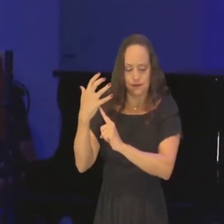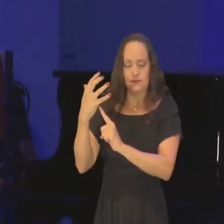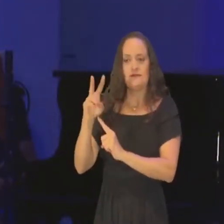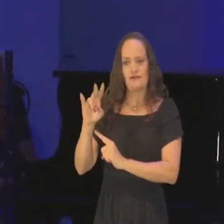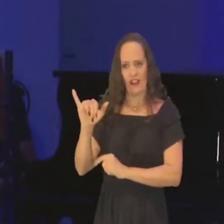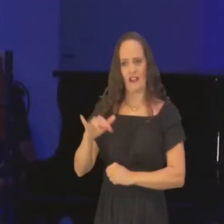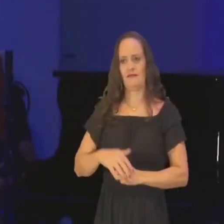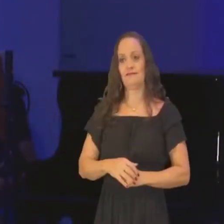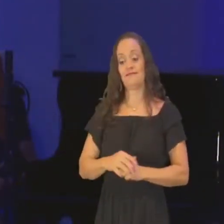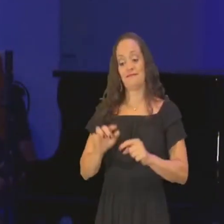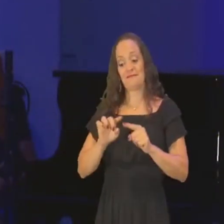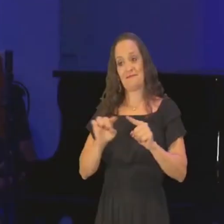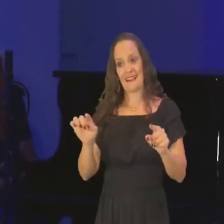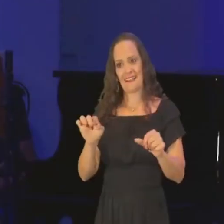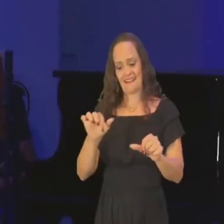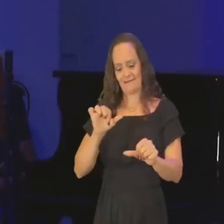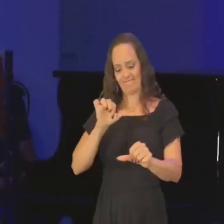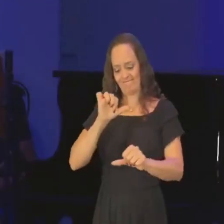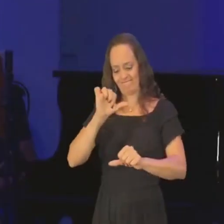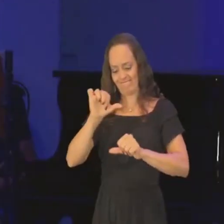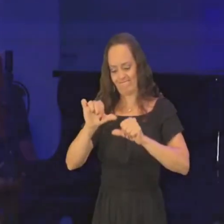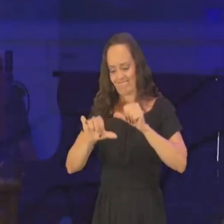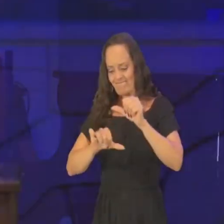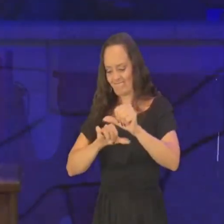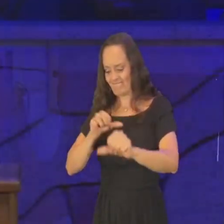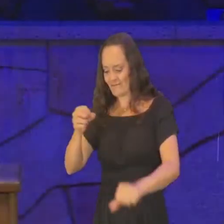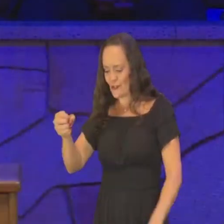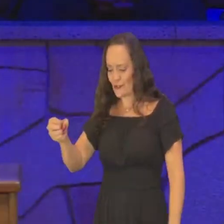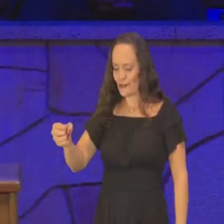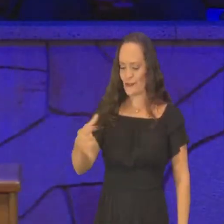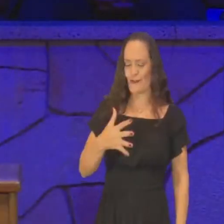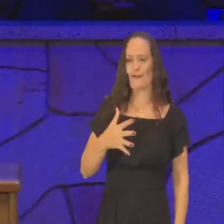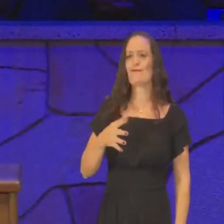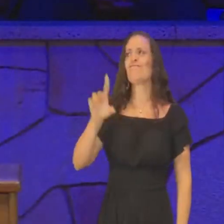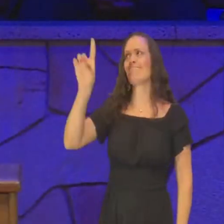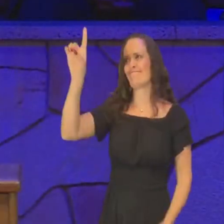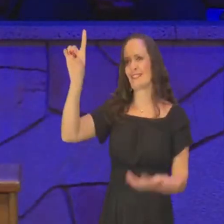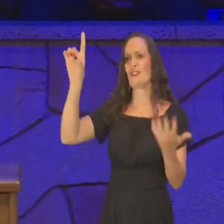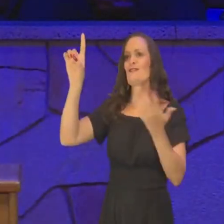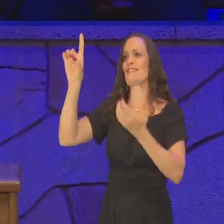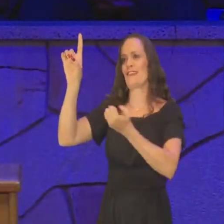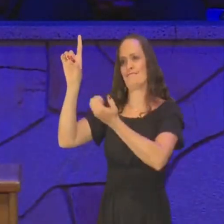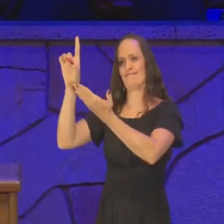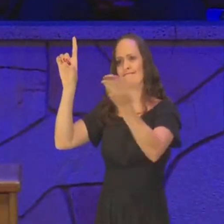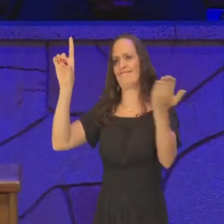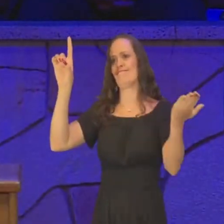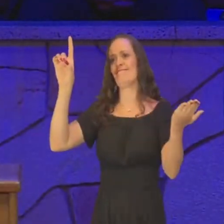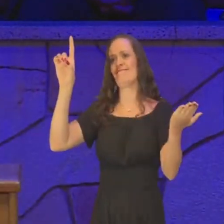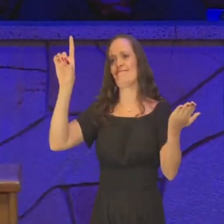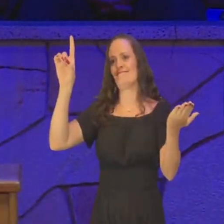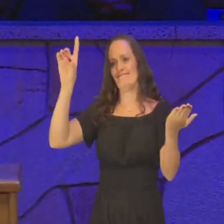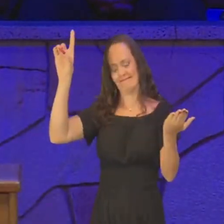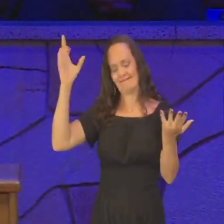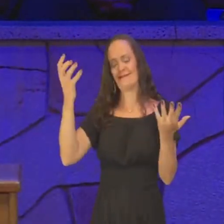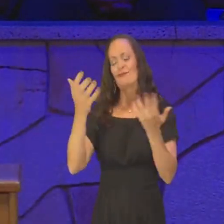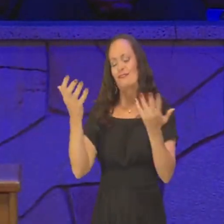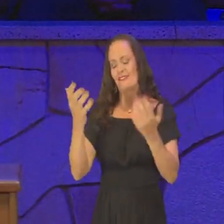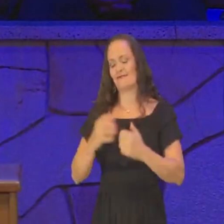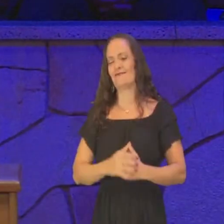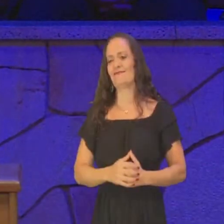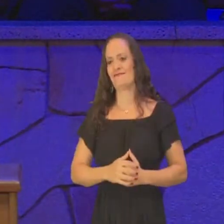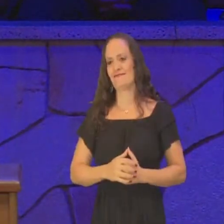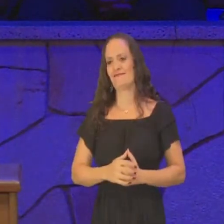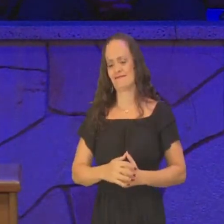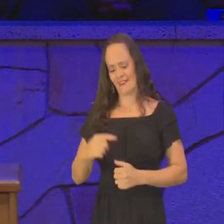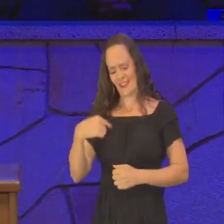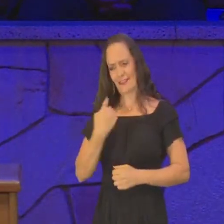Mas a restauração é o desejo de Deus para a nossa vida nessa noite. Que